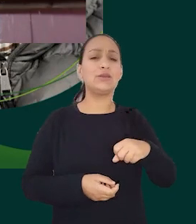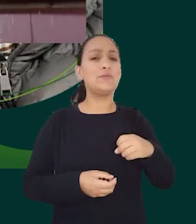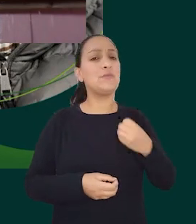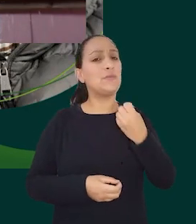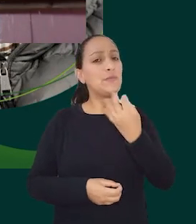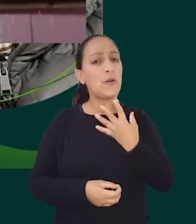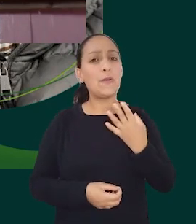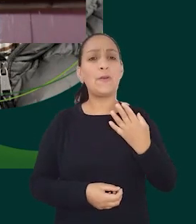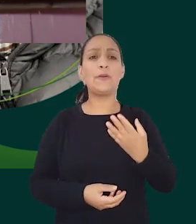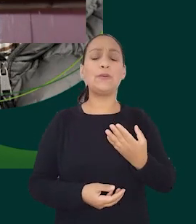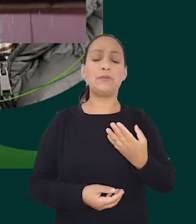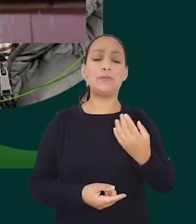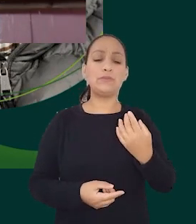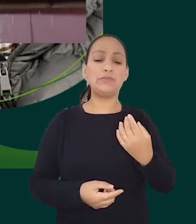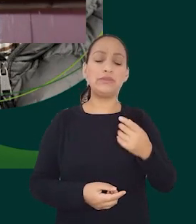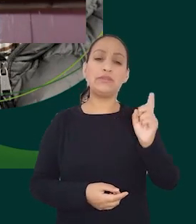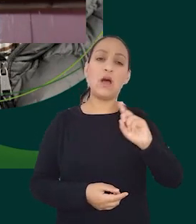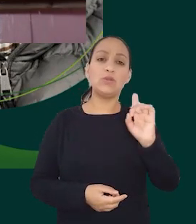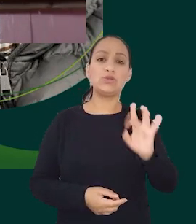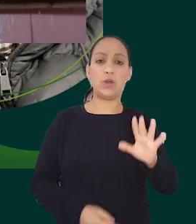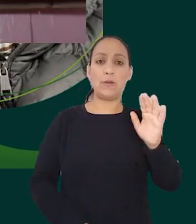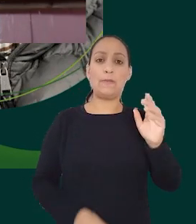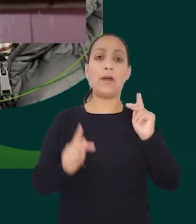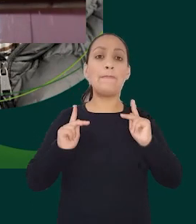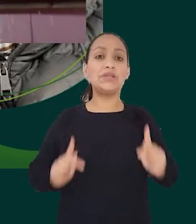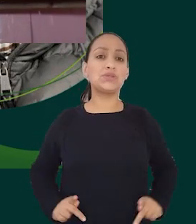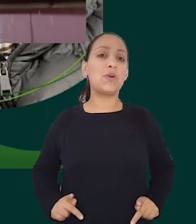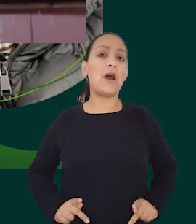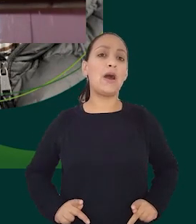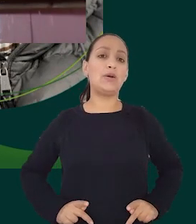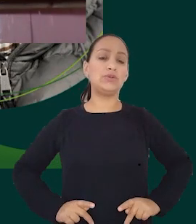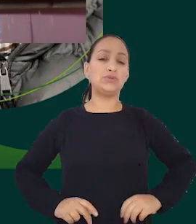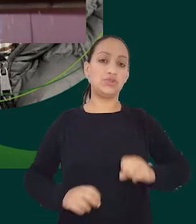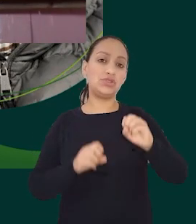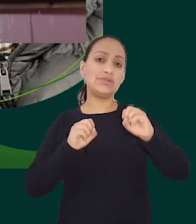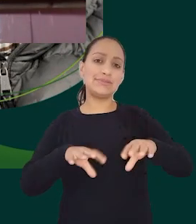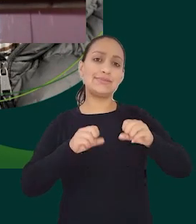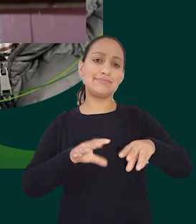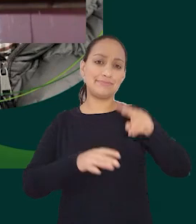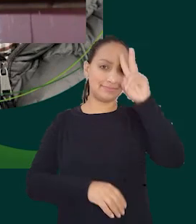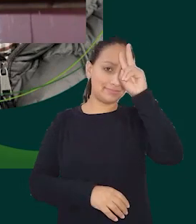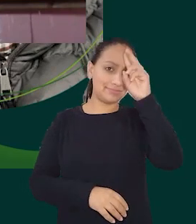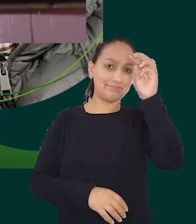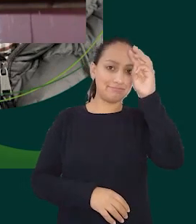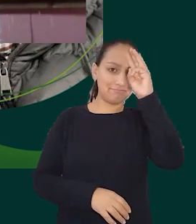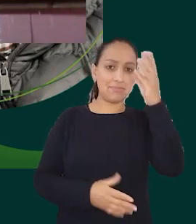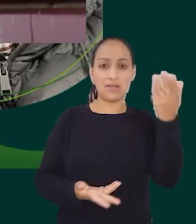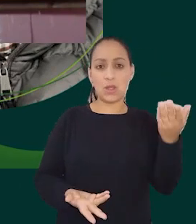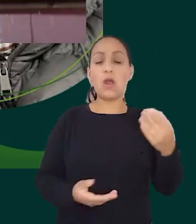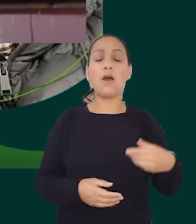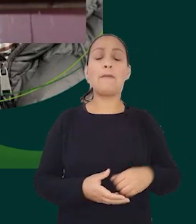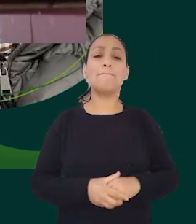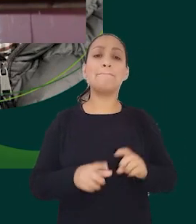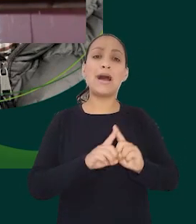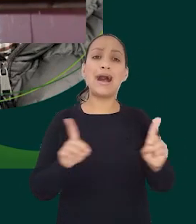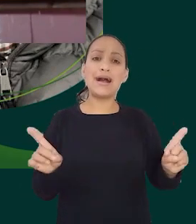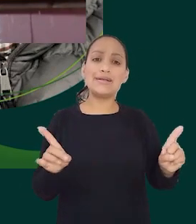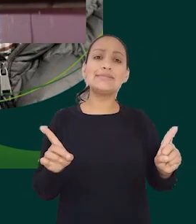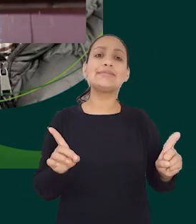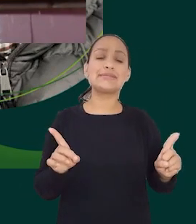que não só para o pessoal de ensino fundamental e médio que estava nos acompanhando,